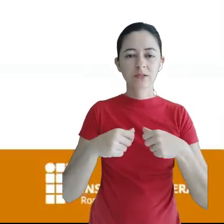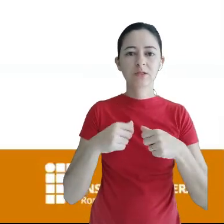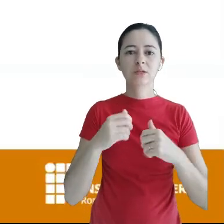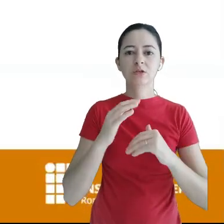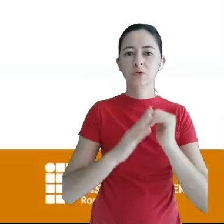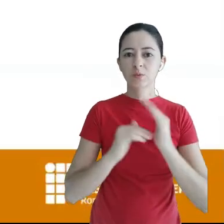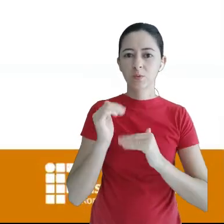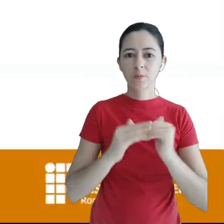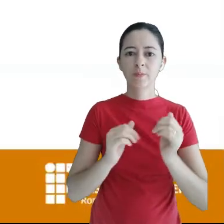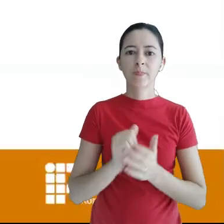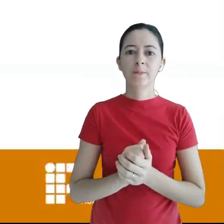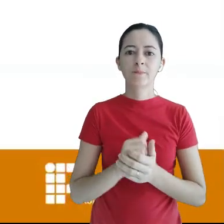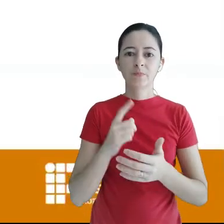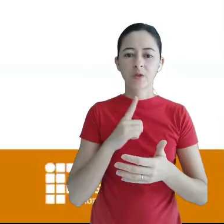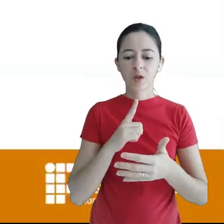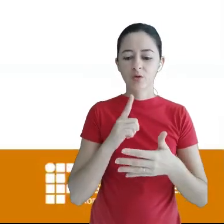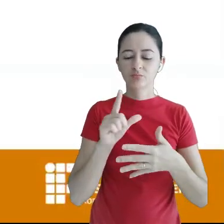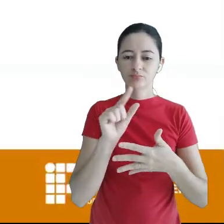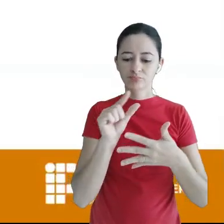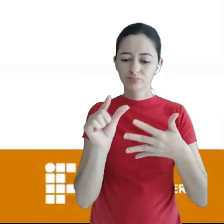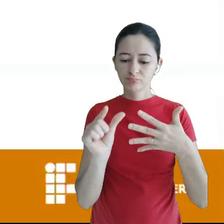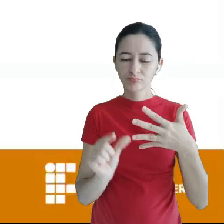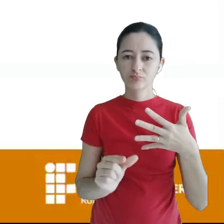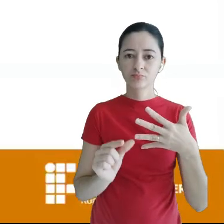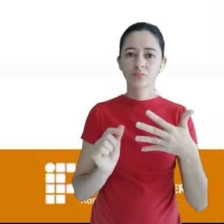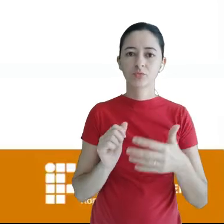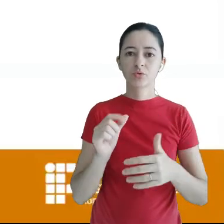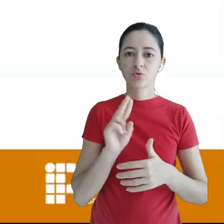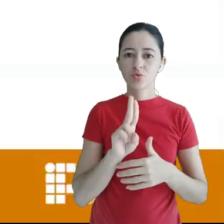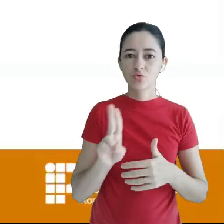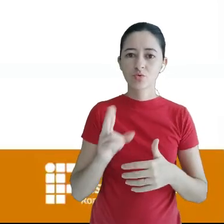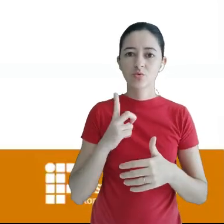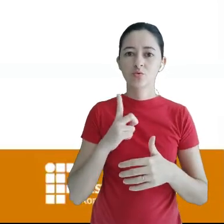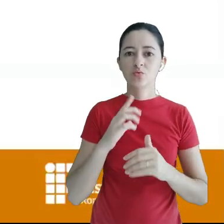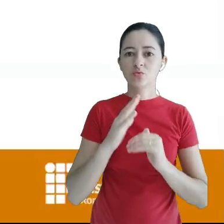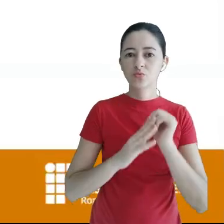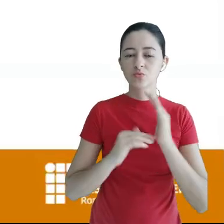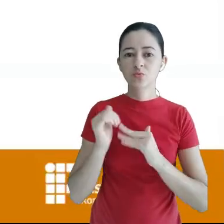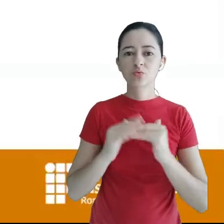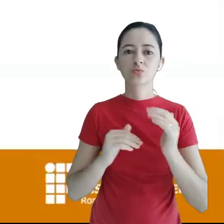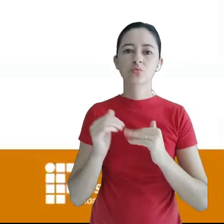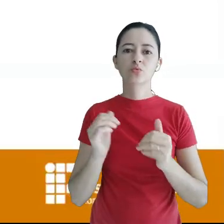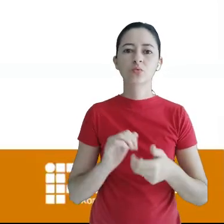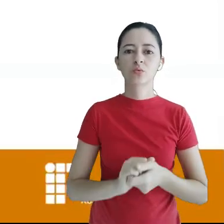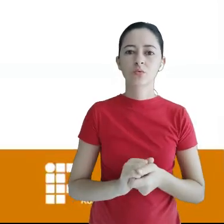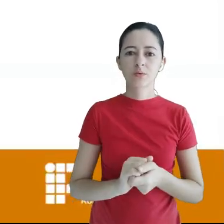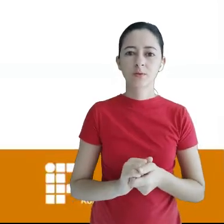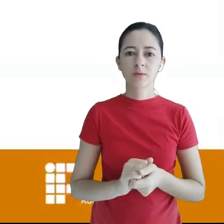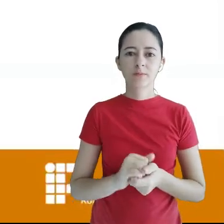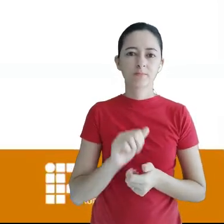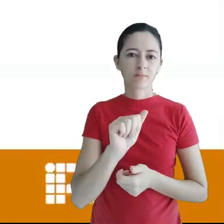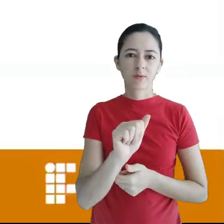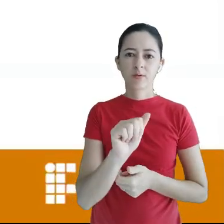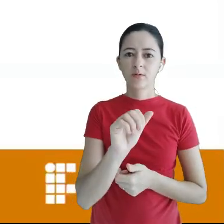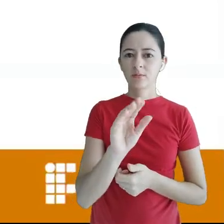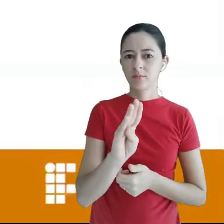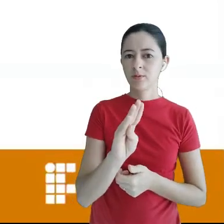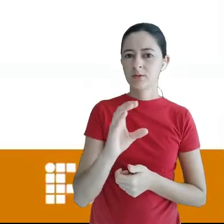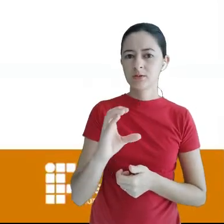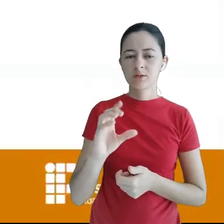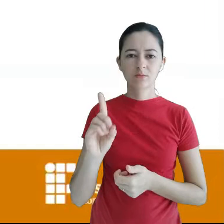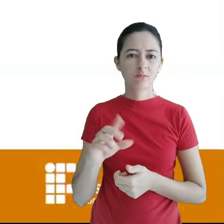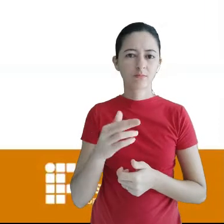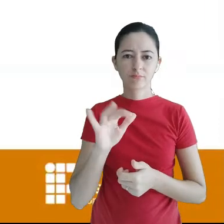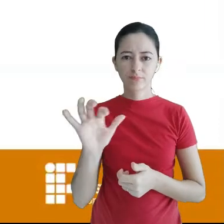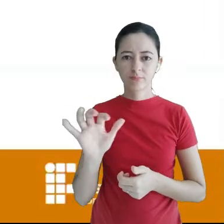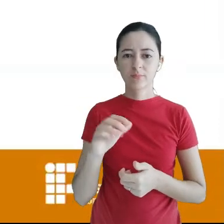Então, eu teria que ter um atributo chamado jogadores, né? Pra mim escrever lá todo jogador. O jogador A, o B, o C,